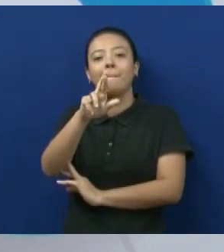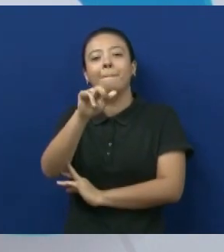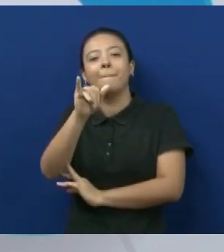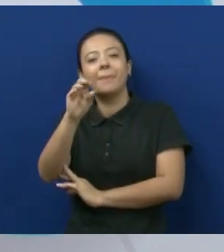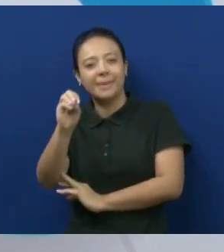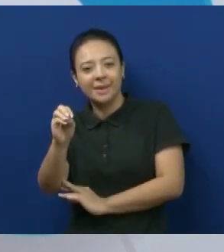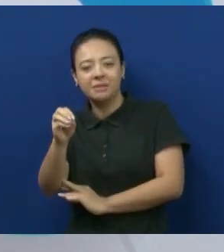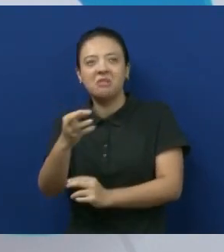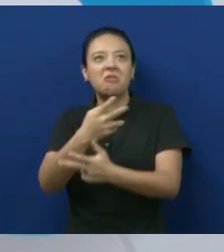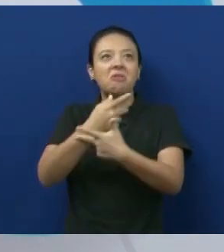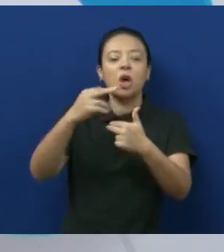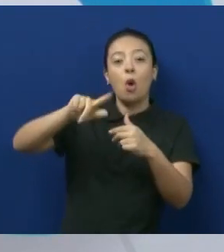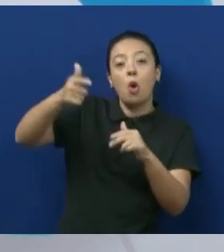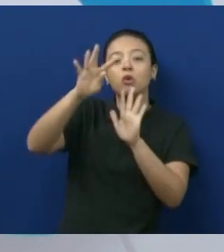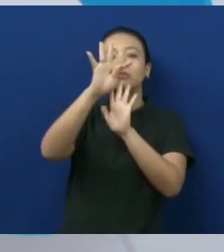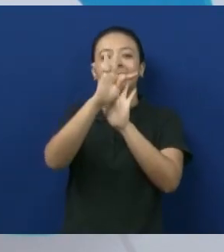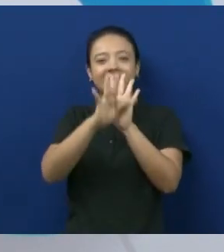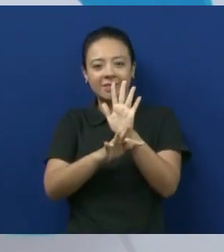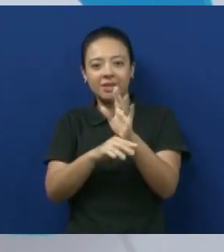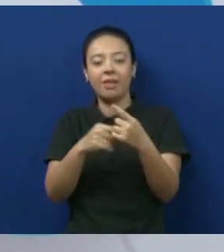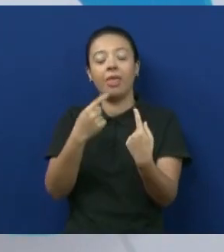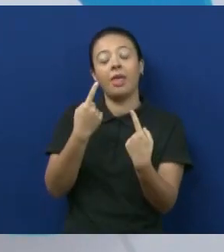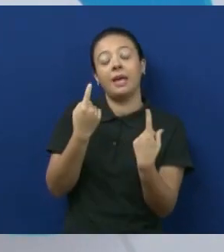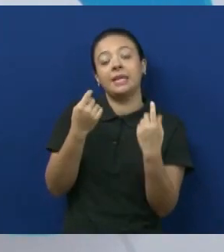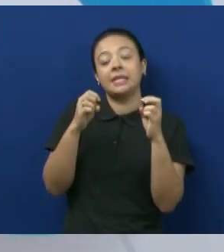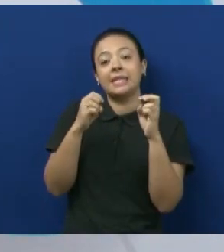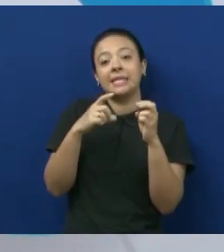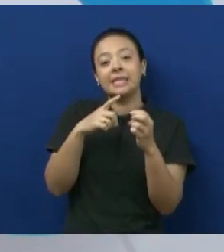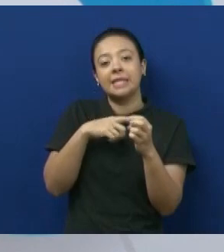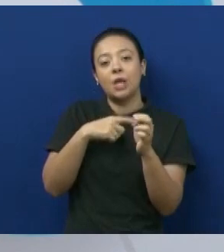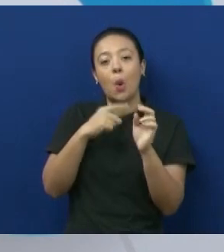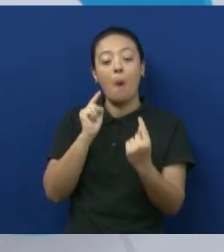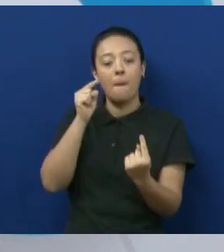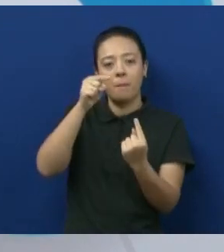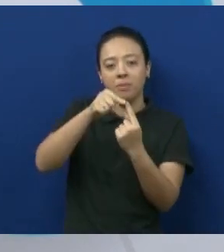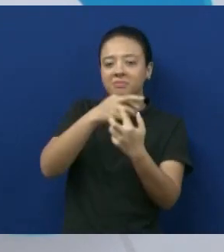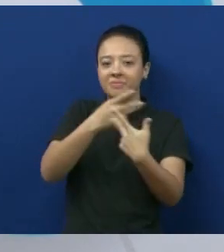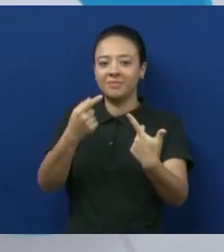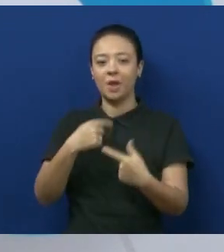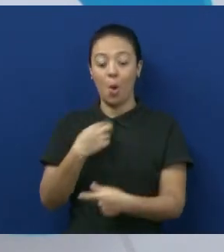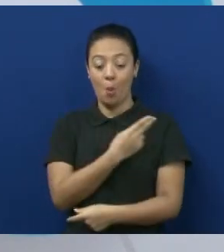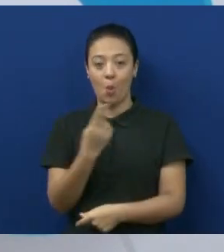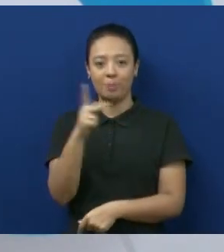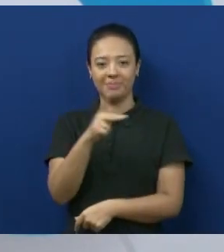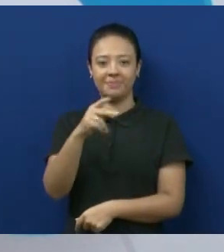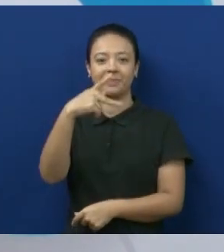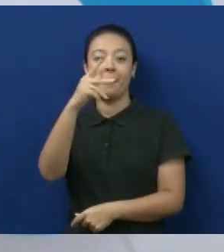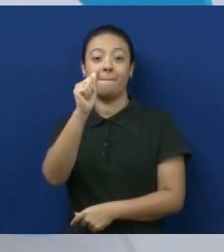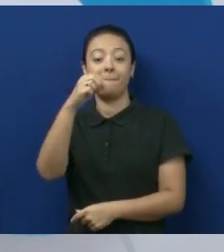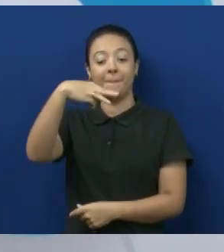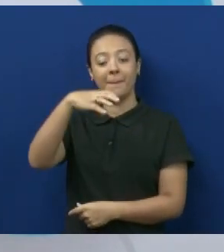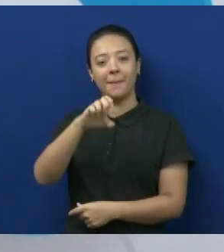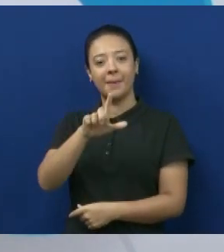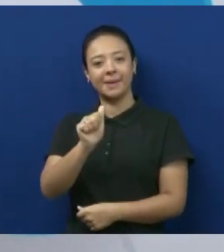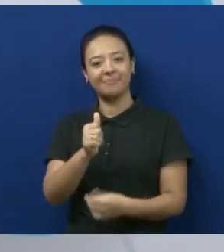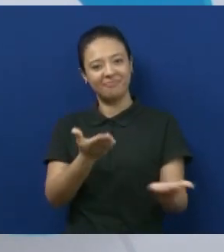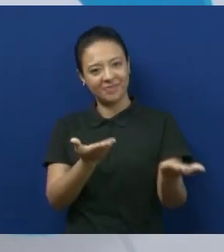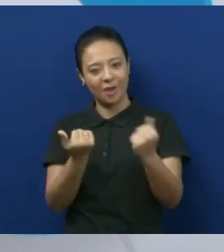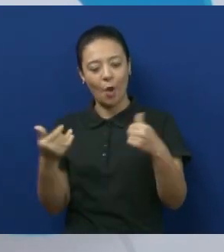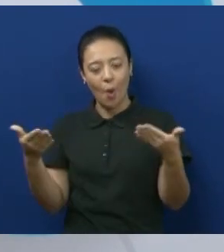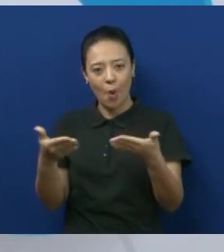outros textos ricos em intencionalidade. Eu sou a professora Pamela e te convido a vir comigo hoje a